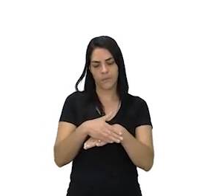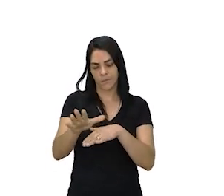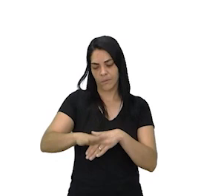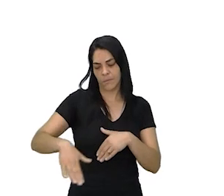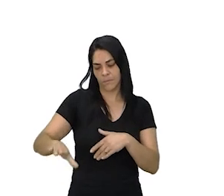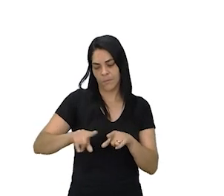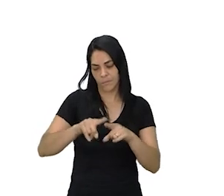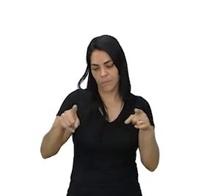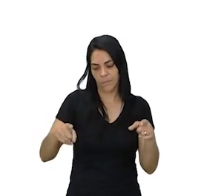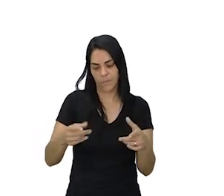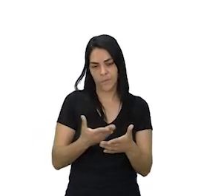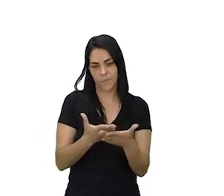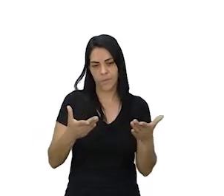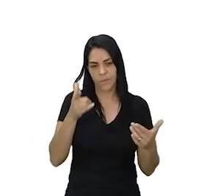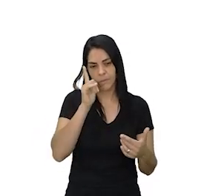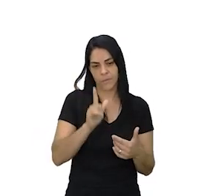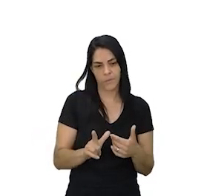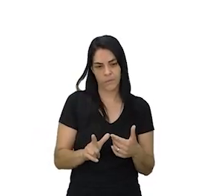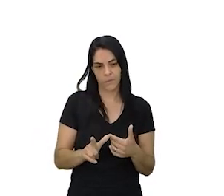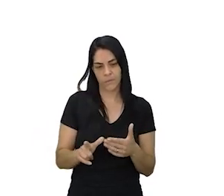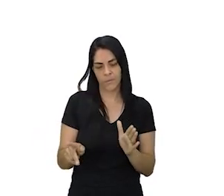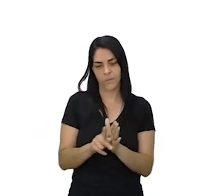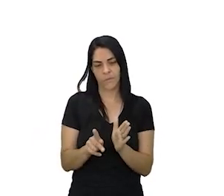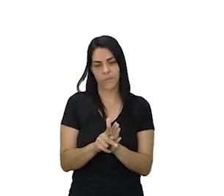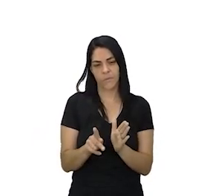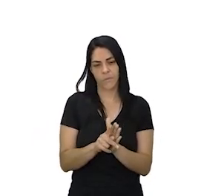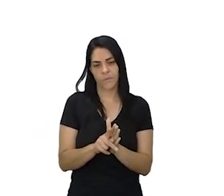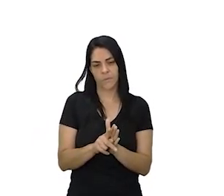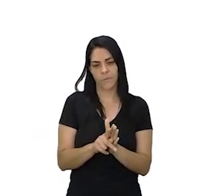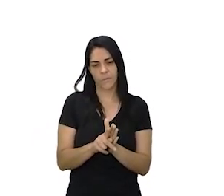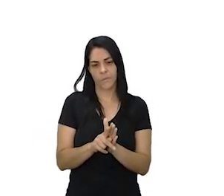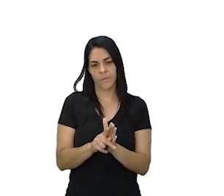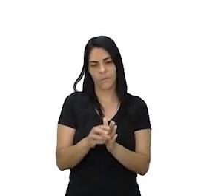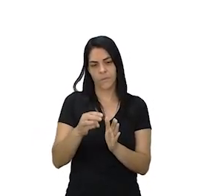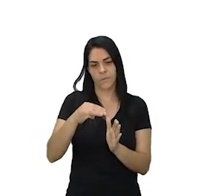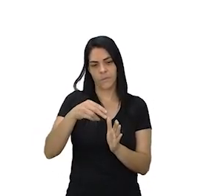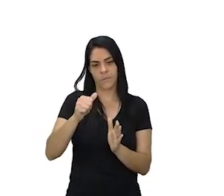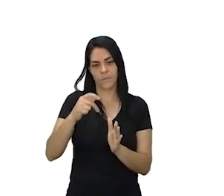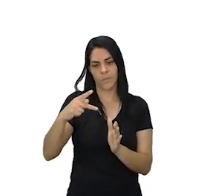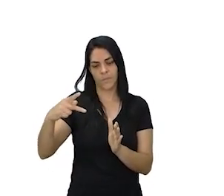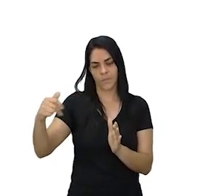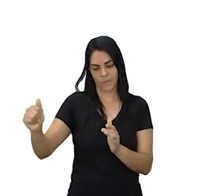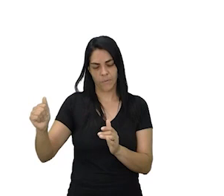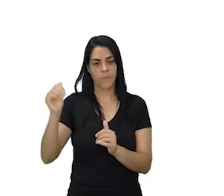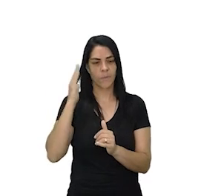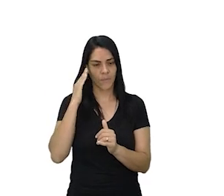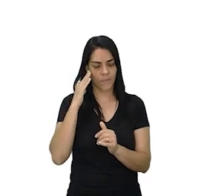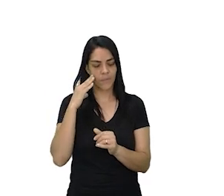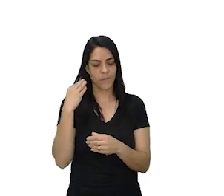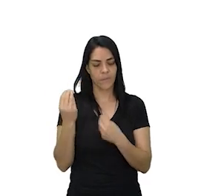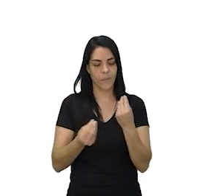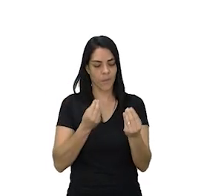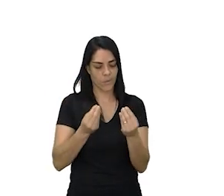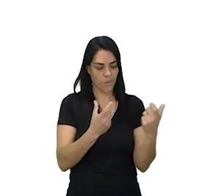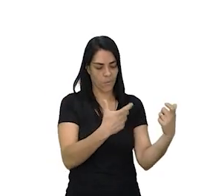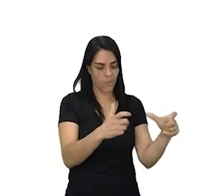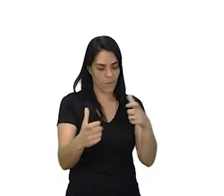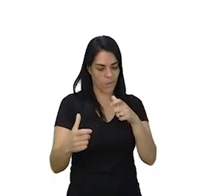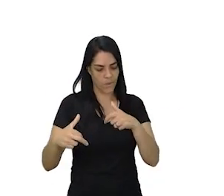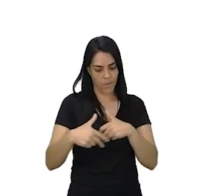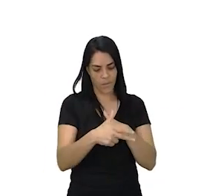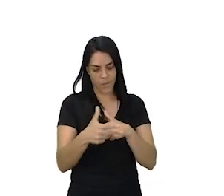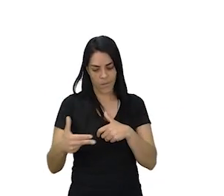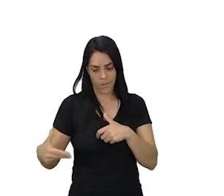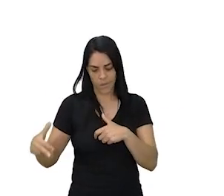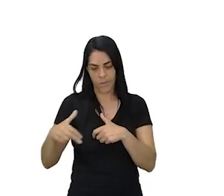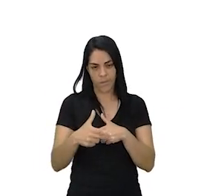para a gente poder pegar o próprio mapa, para a gente poder se locomover e ver, no fundo, alguns animais